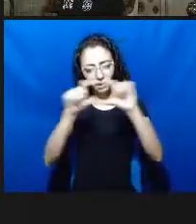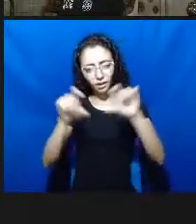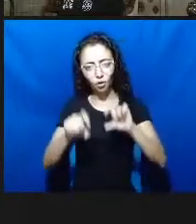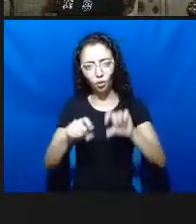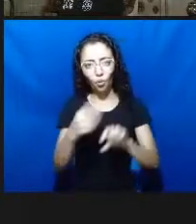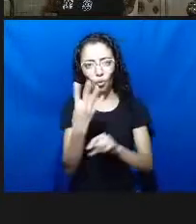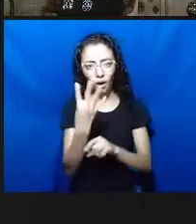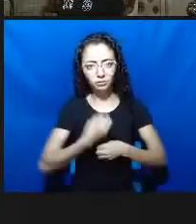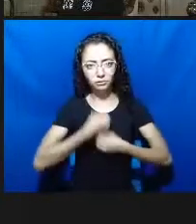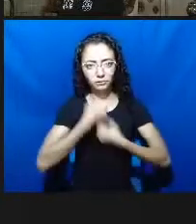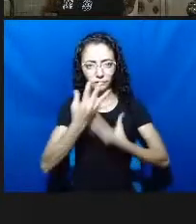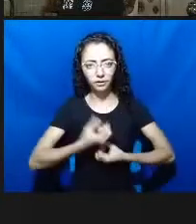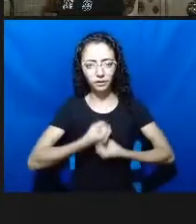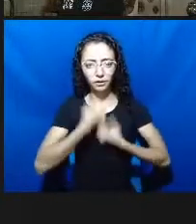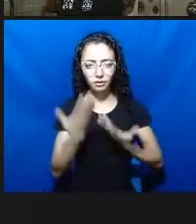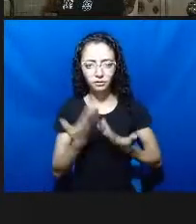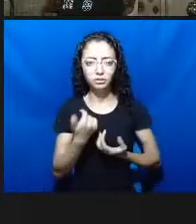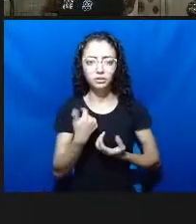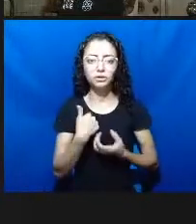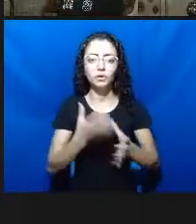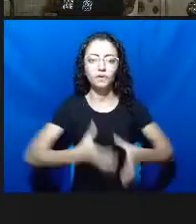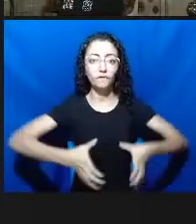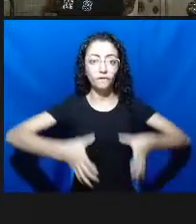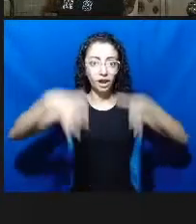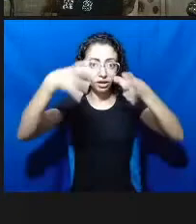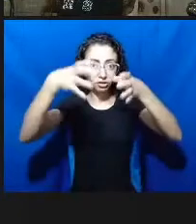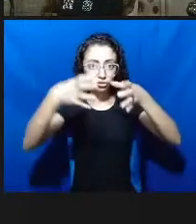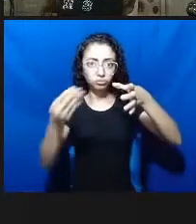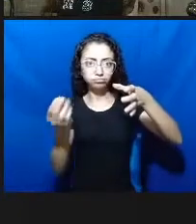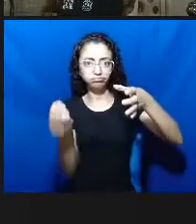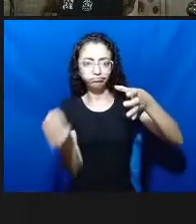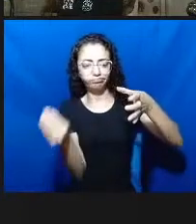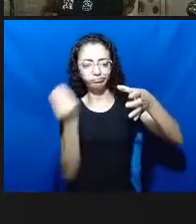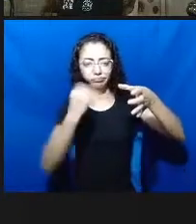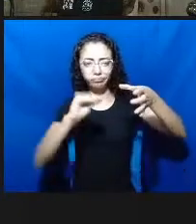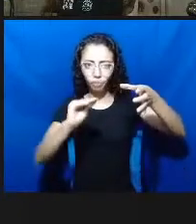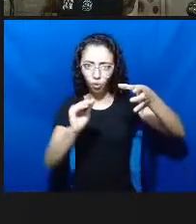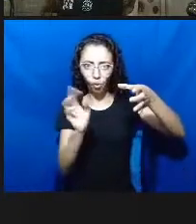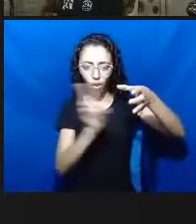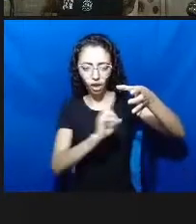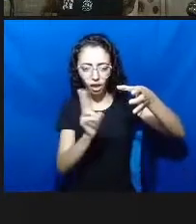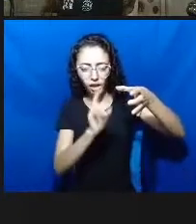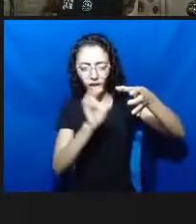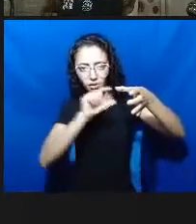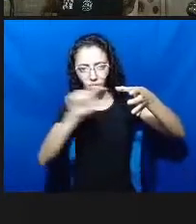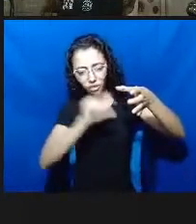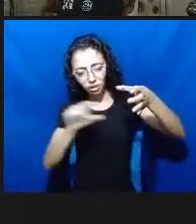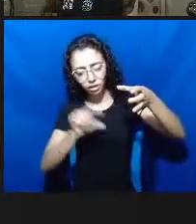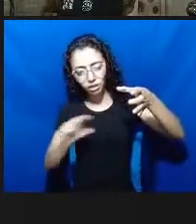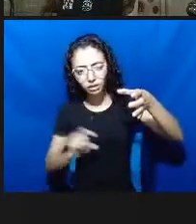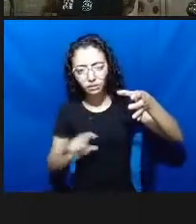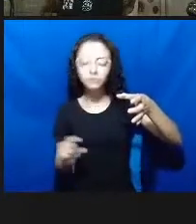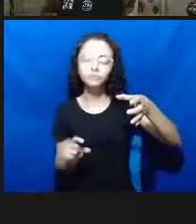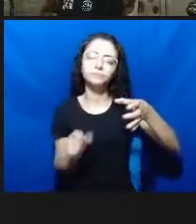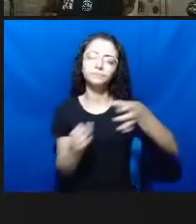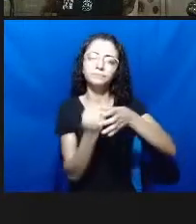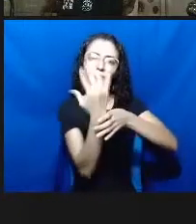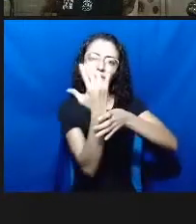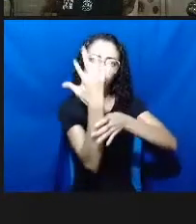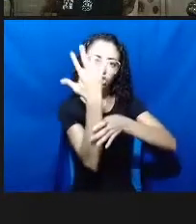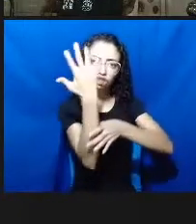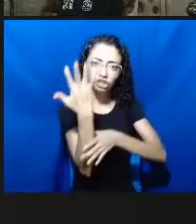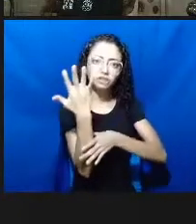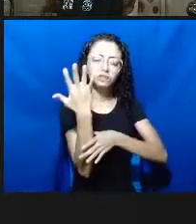versos em quatro vasos e plantei nesses quatro vasos dormideiras, aquelas plantinhas que você toca, são sensíveis, para mim tem